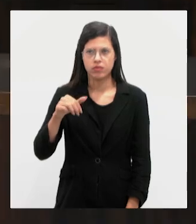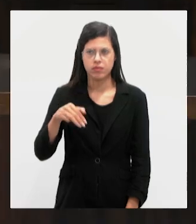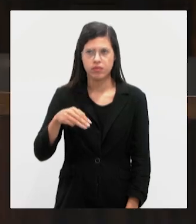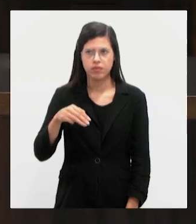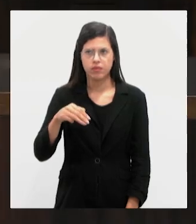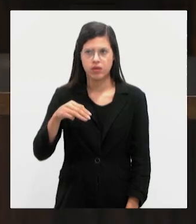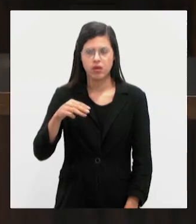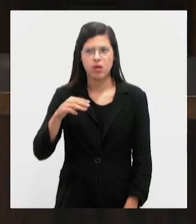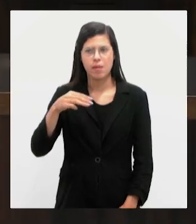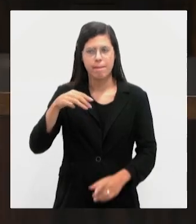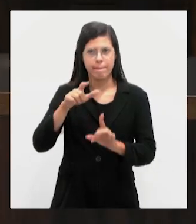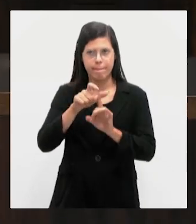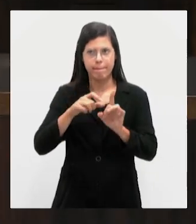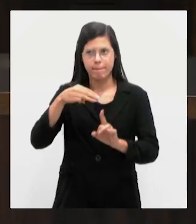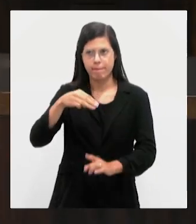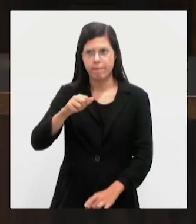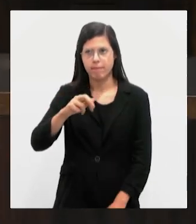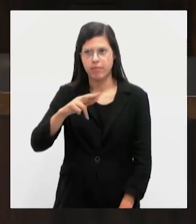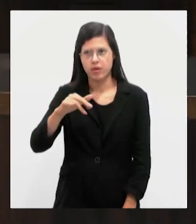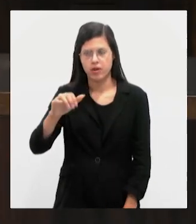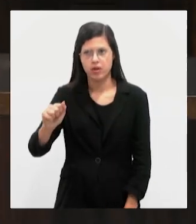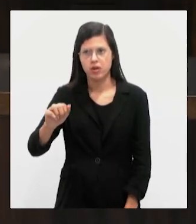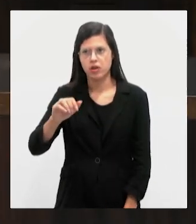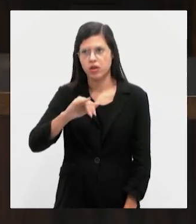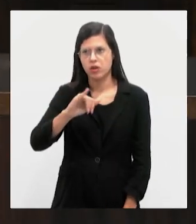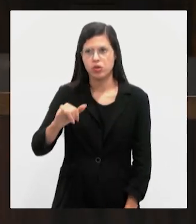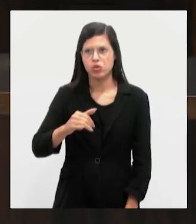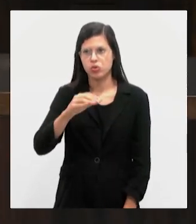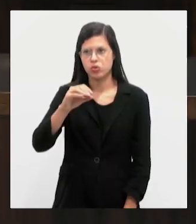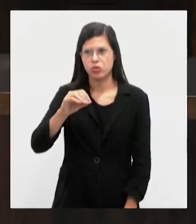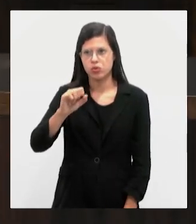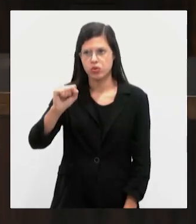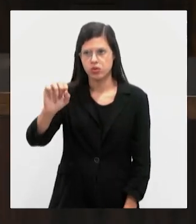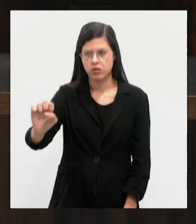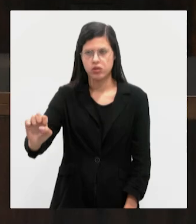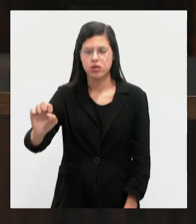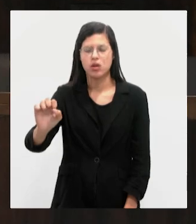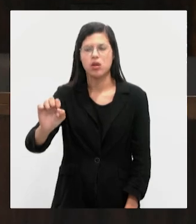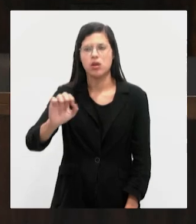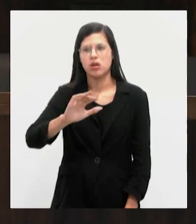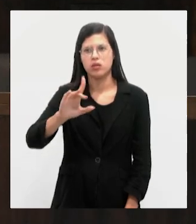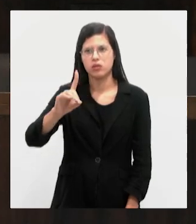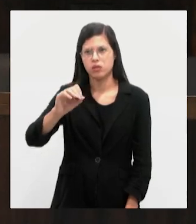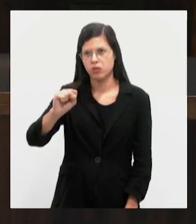Senhora Maria José dos Santos Peixoto.